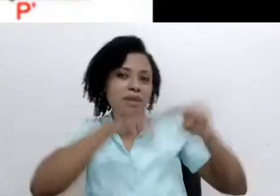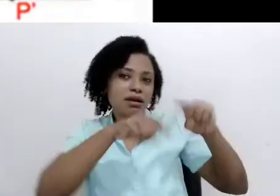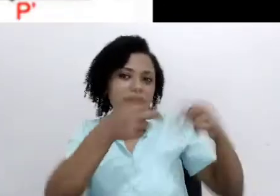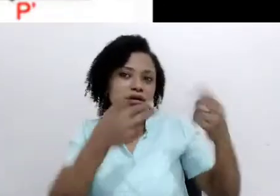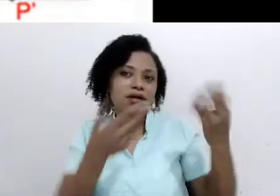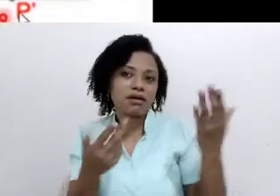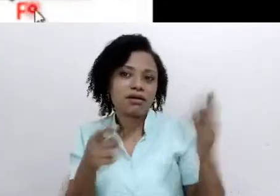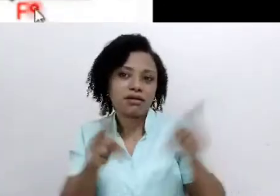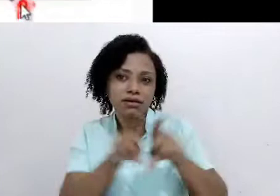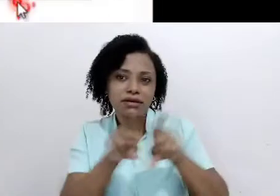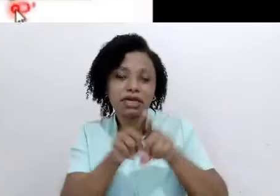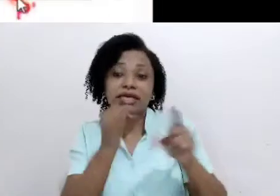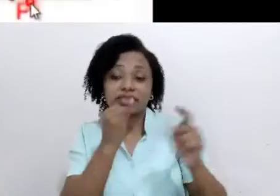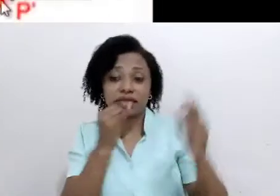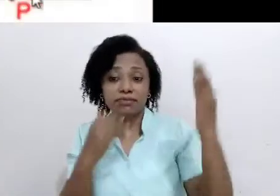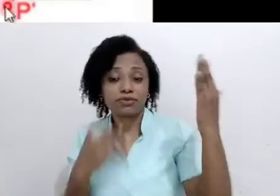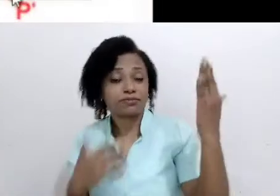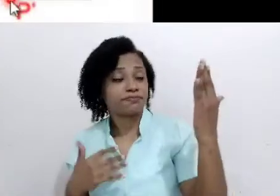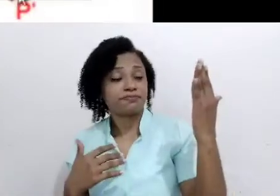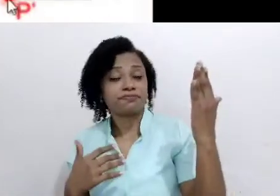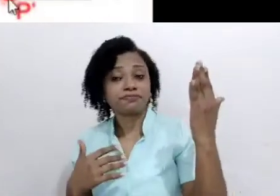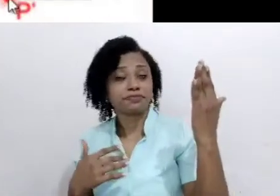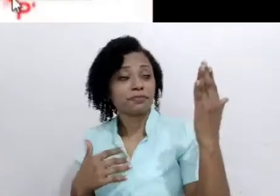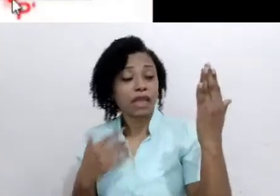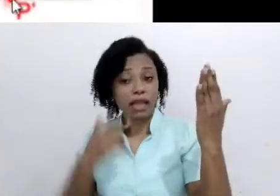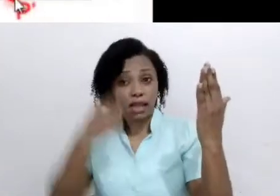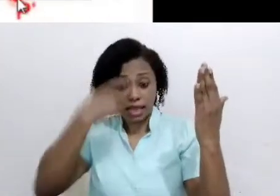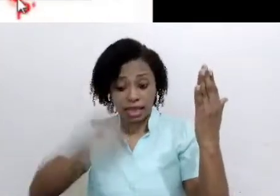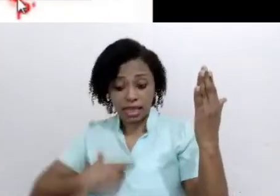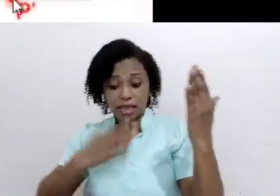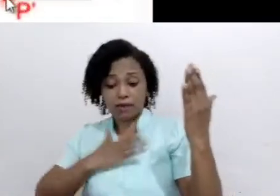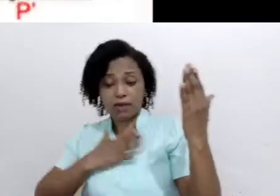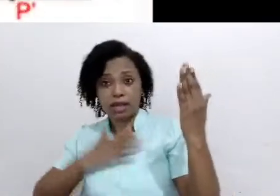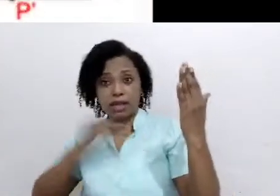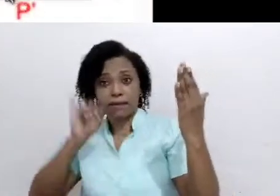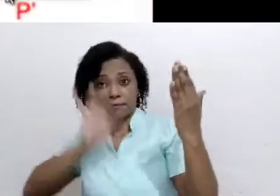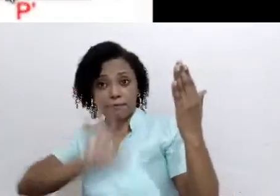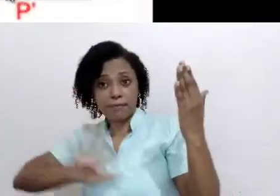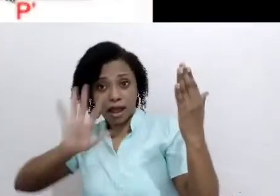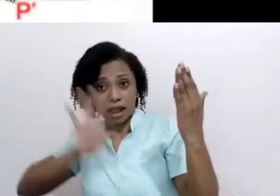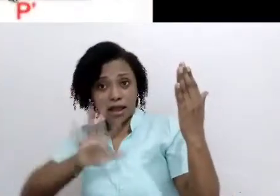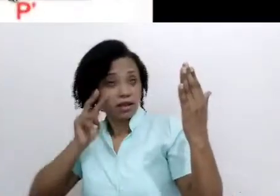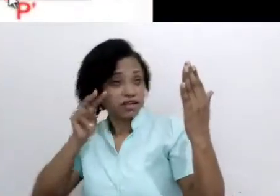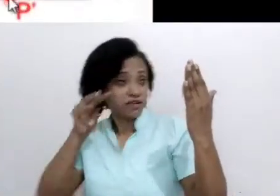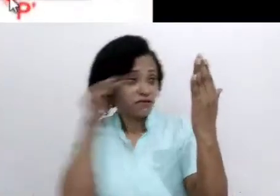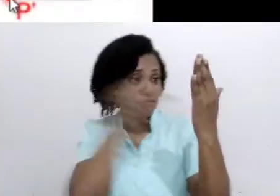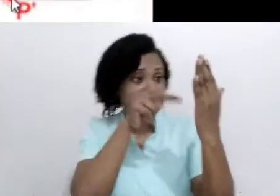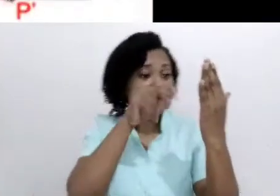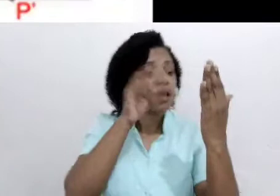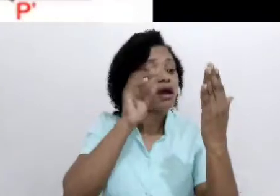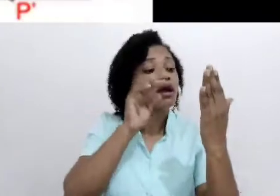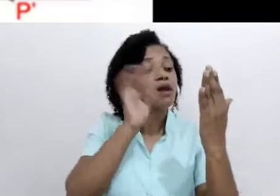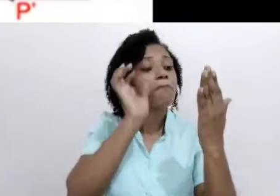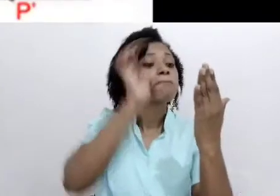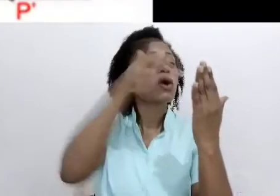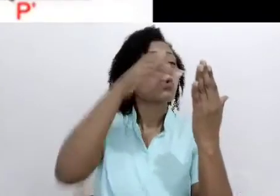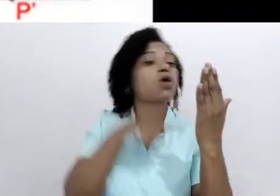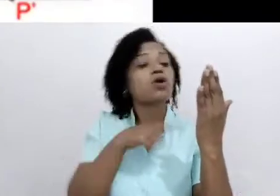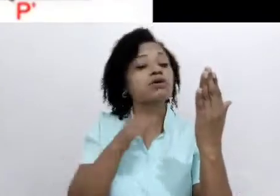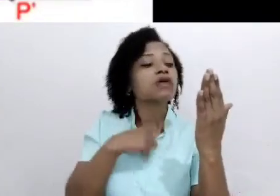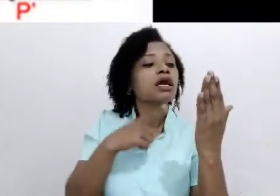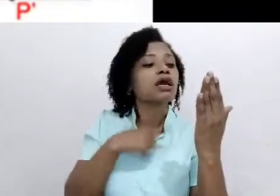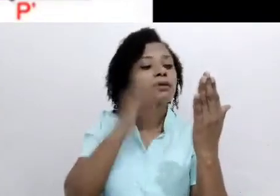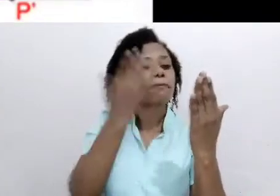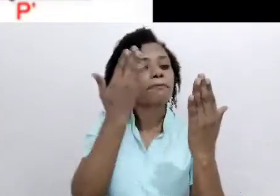Ou seja, a distância da nossa imagem lá dentro do espelho até